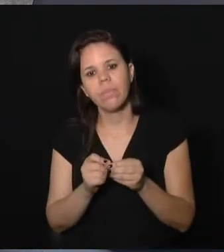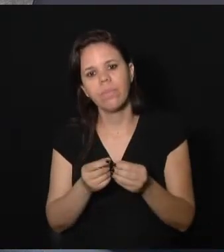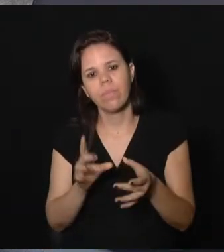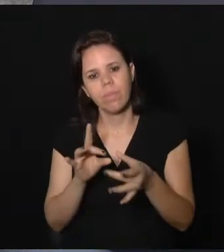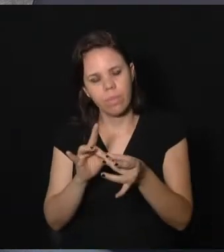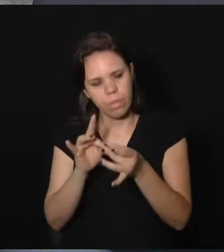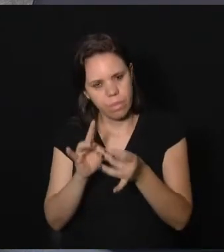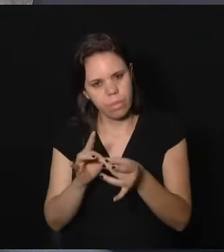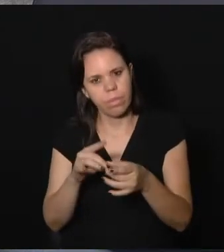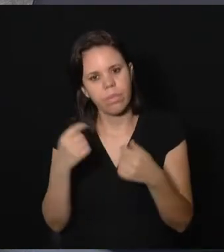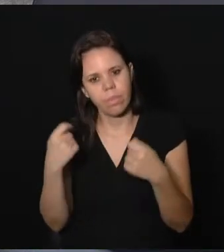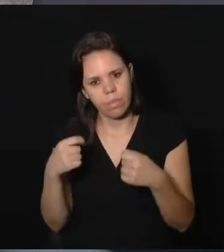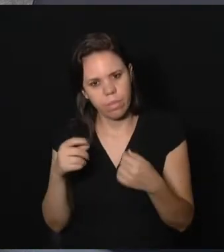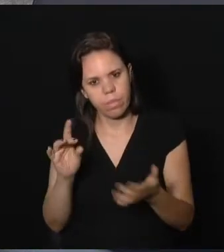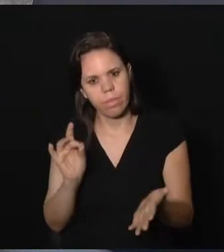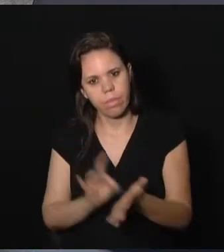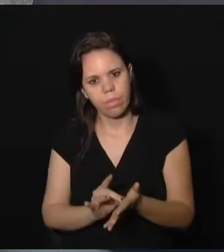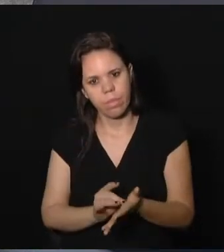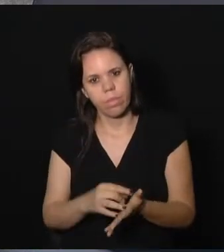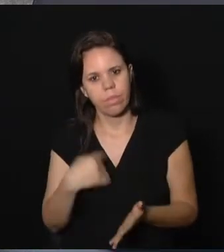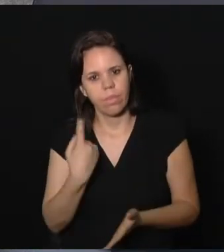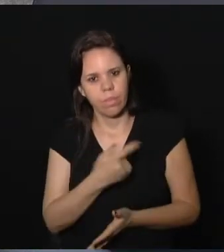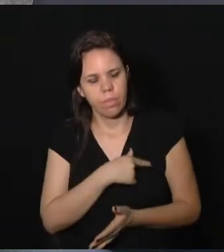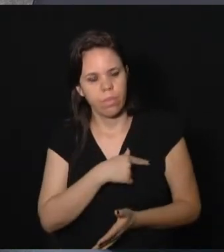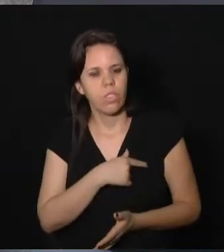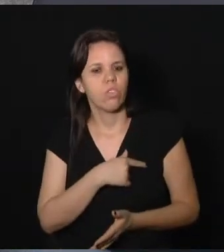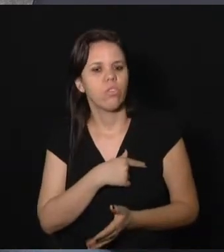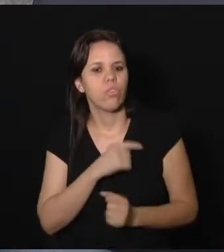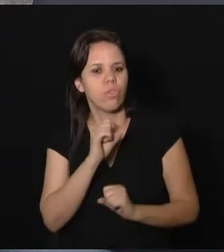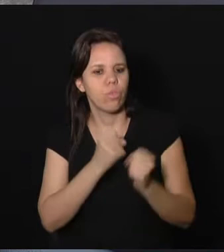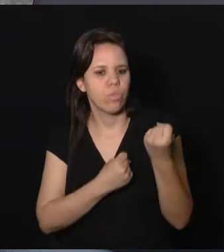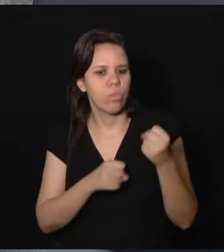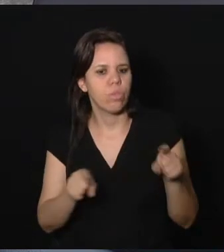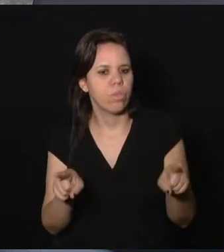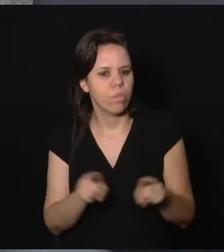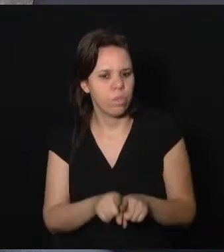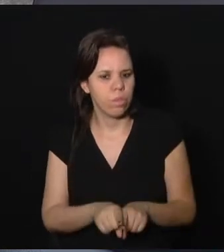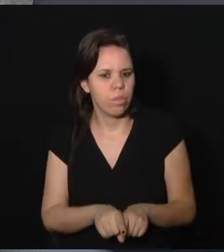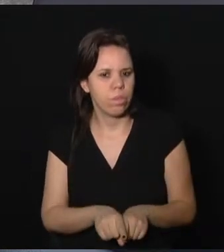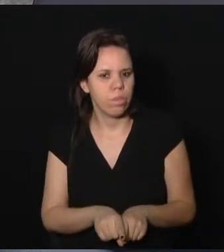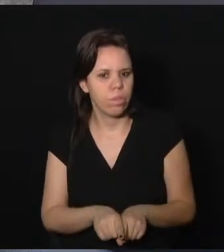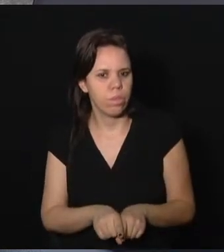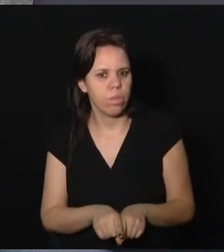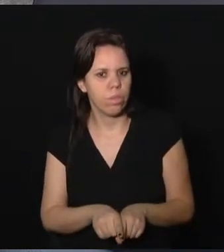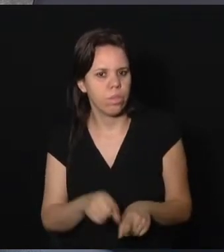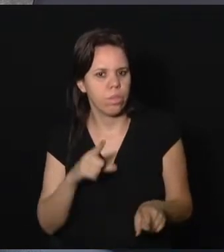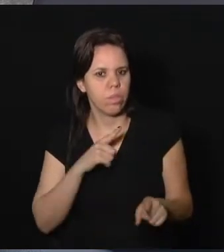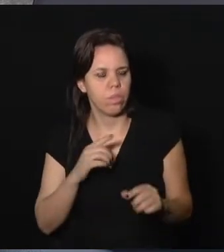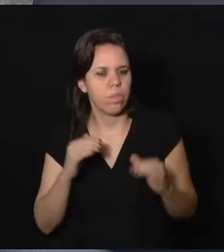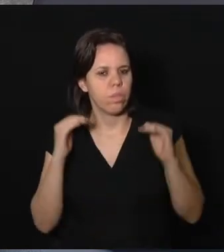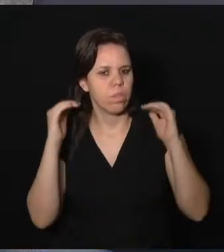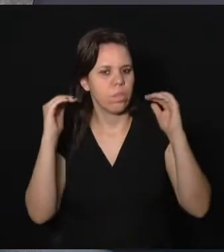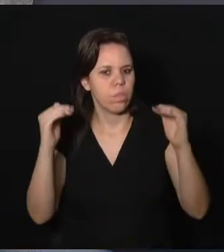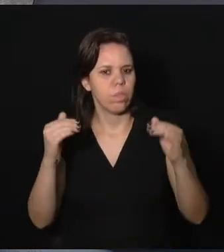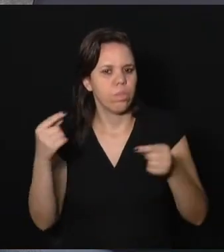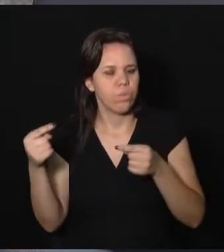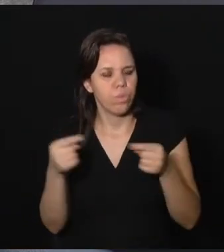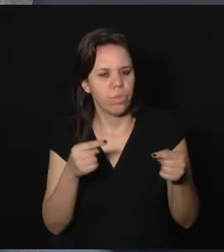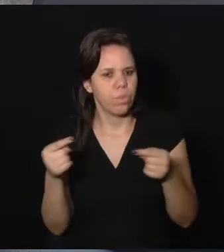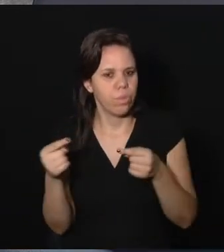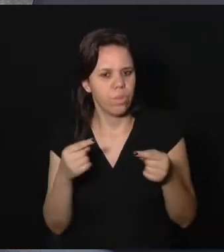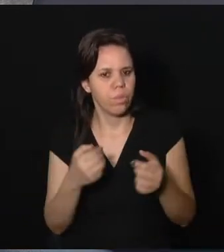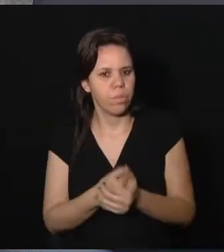parcerias necessárias para que a nossa indústria também chegue num patamar de